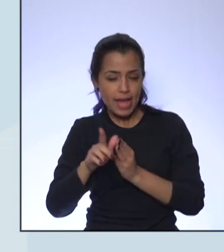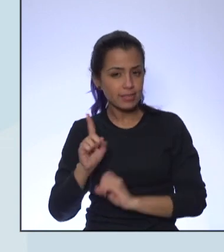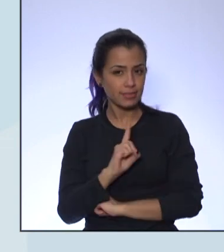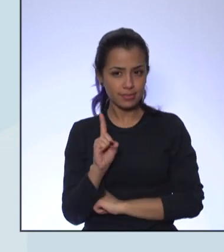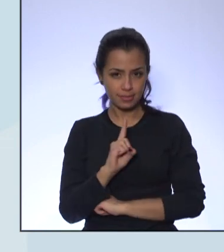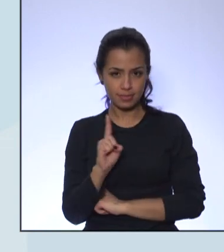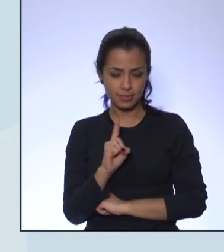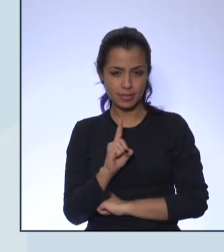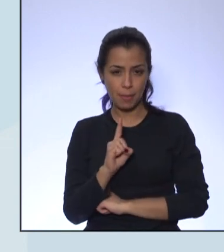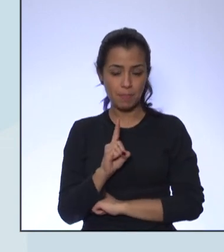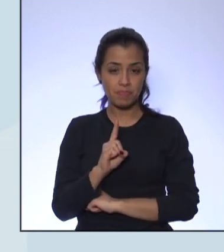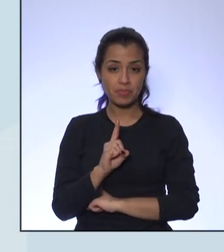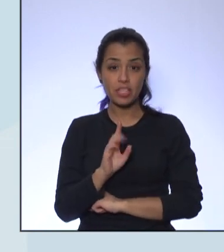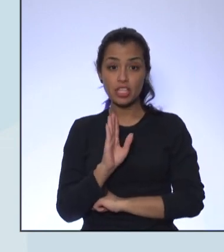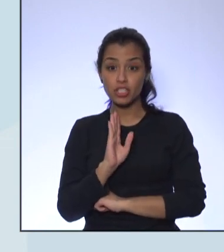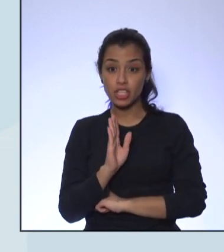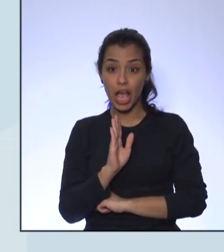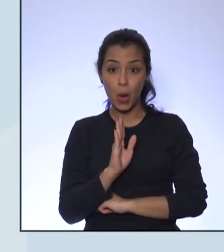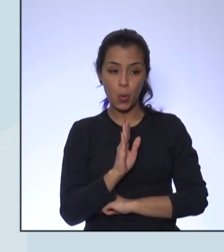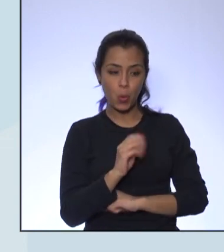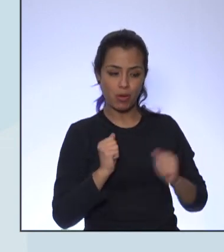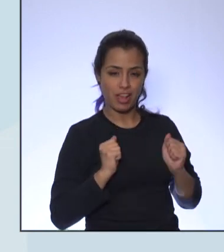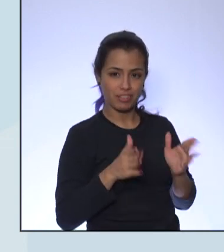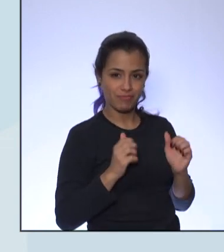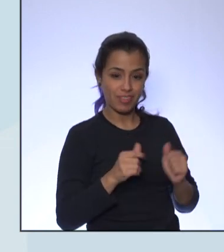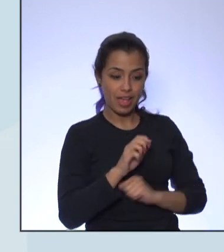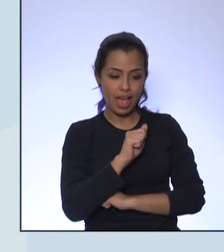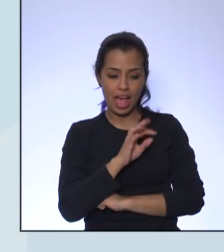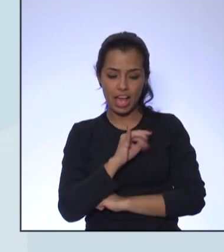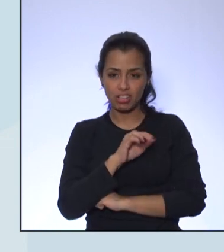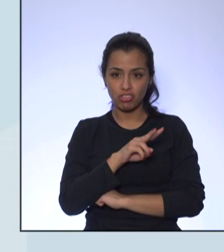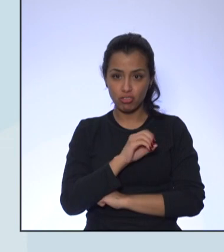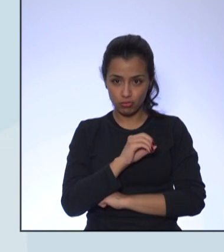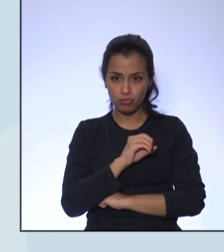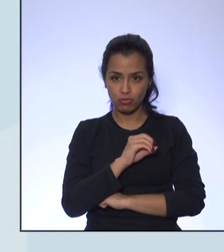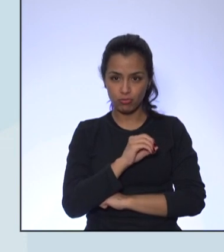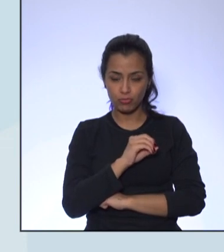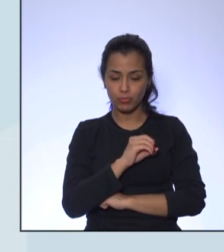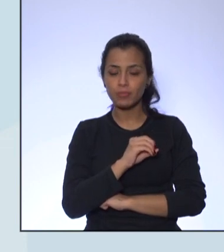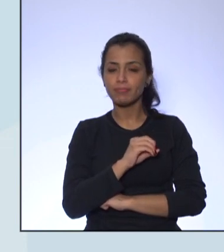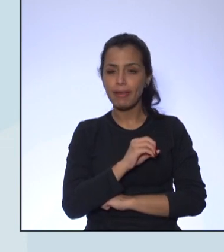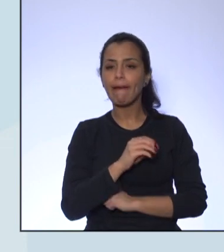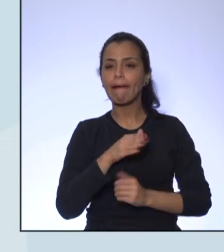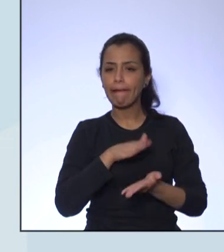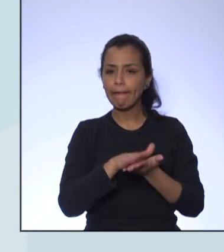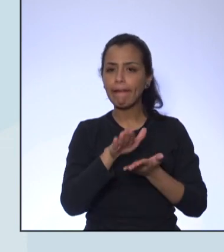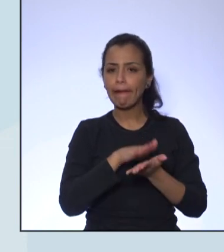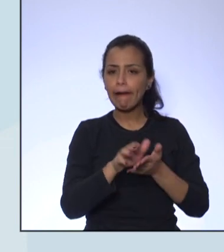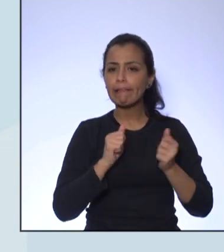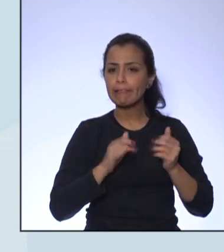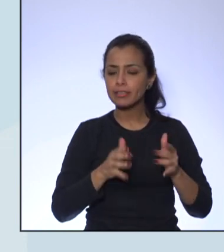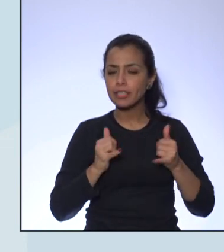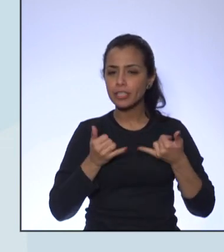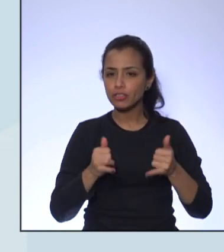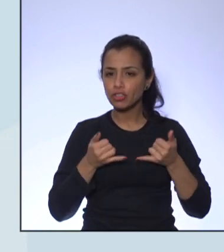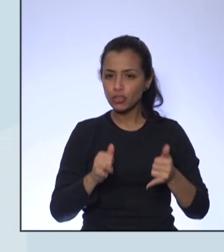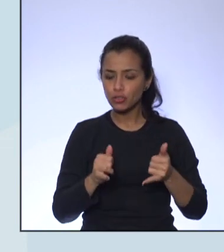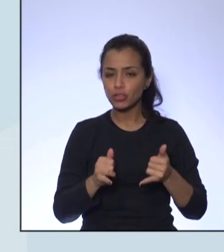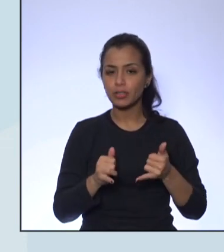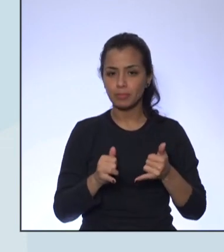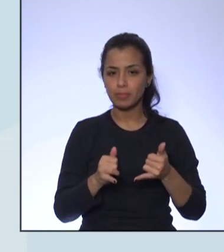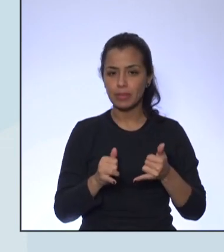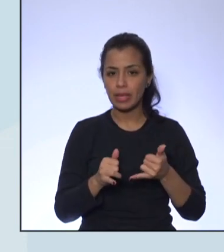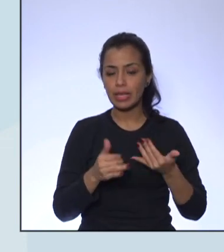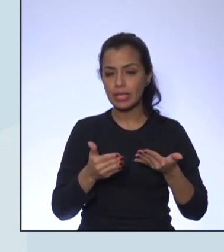substâncias. Já o transporte ativo, ele vai gastar energia. Então, a célula ela vai precisar trabalhar mais para que essa substância ou esse